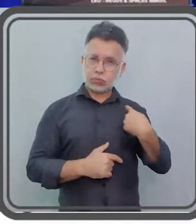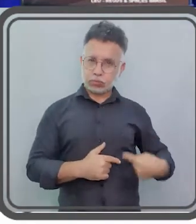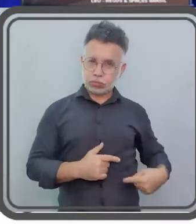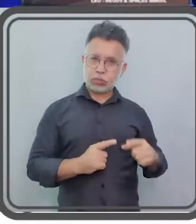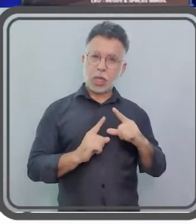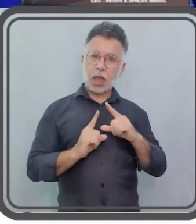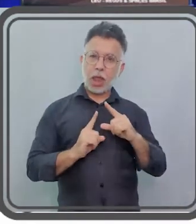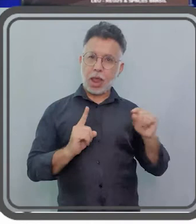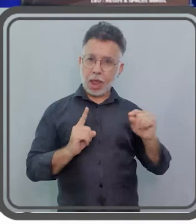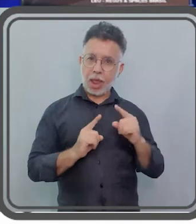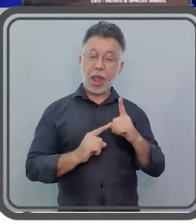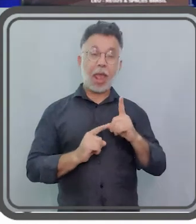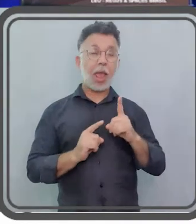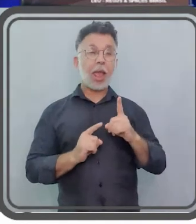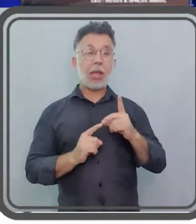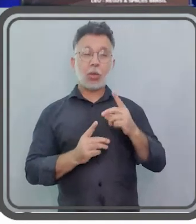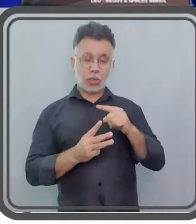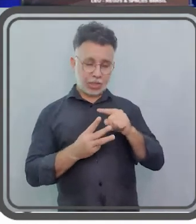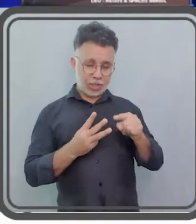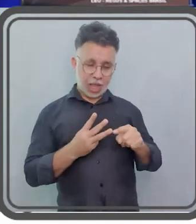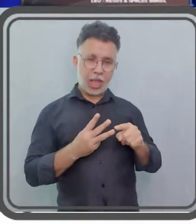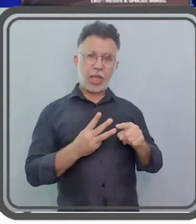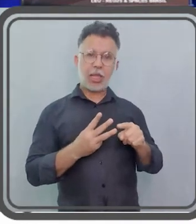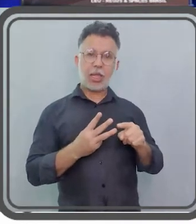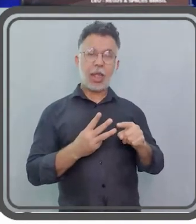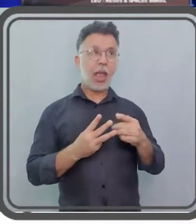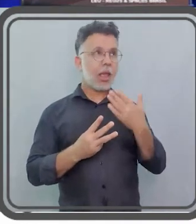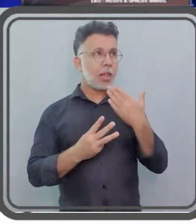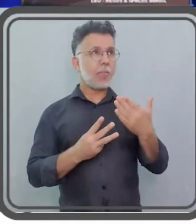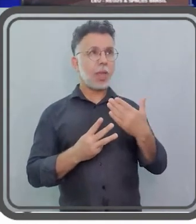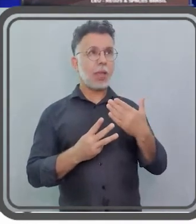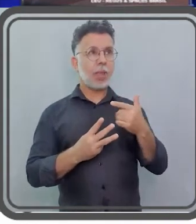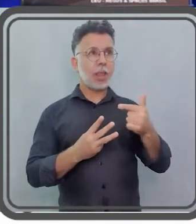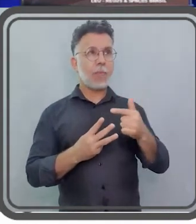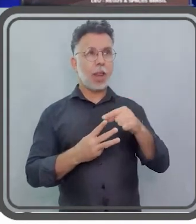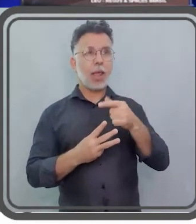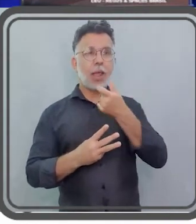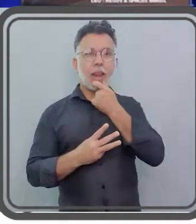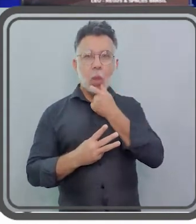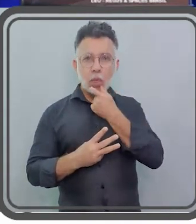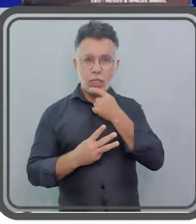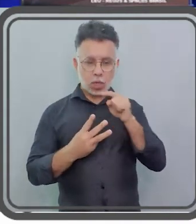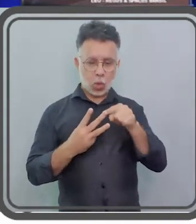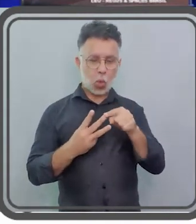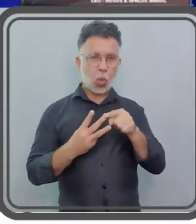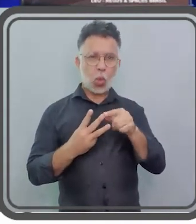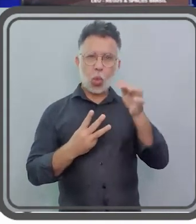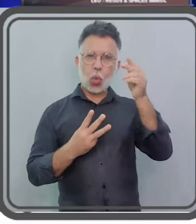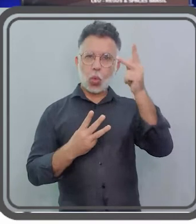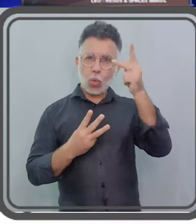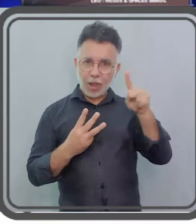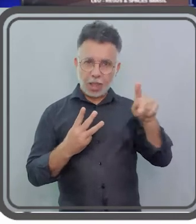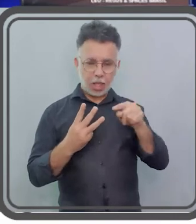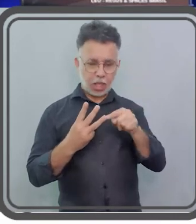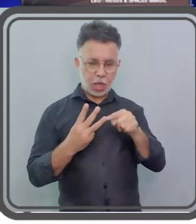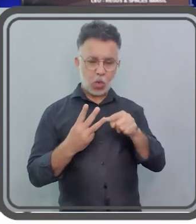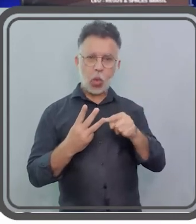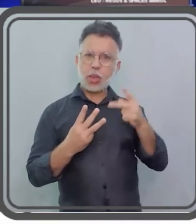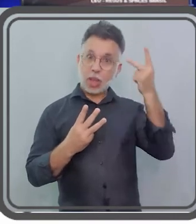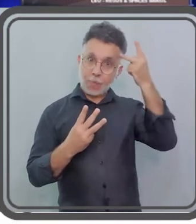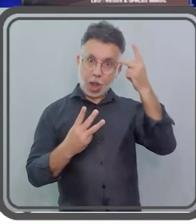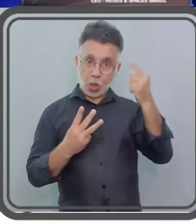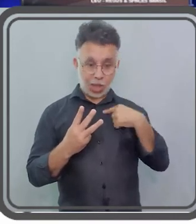tinha três ofertas de emprego. Uma para trabalhar em Londres, outra em Paris e outra em São Paulo. E estou